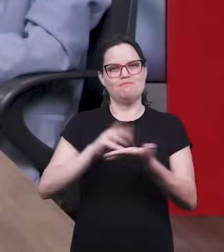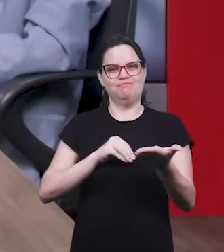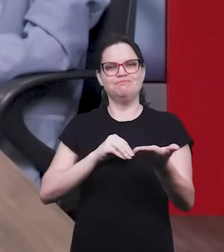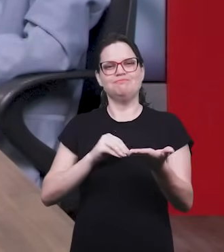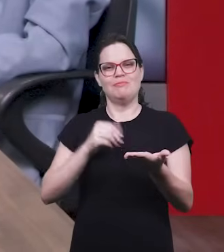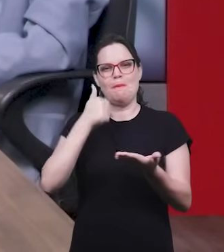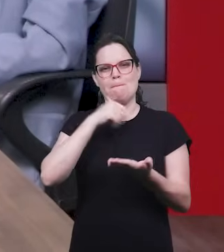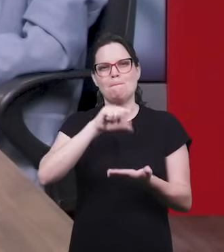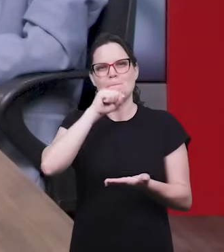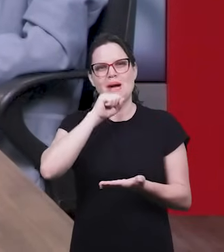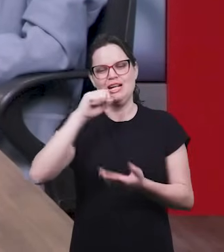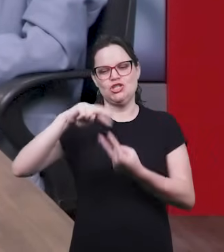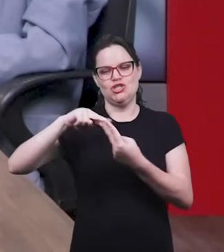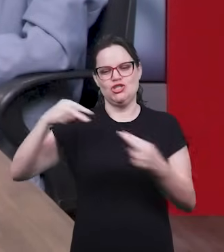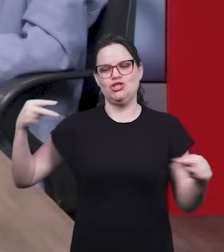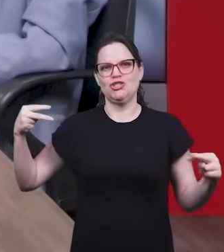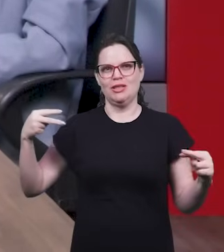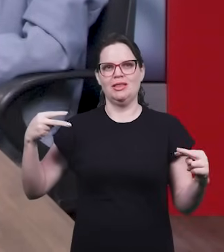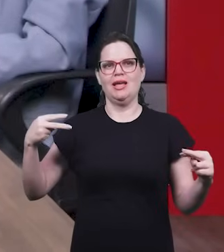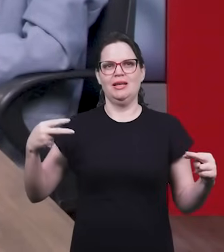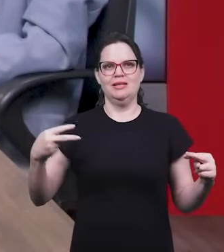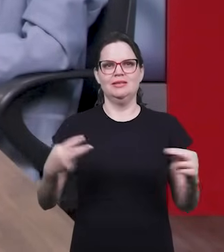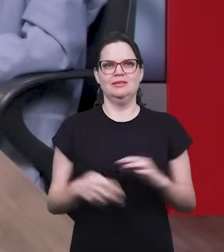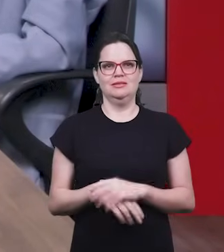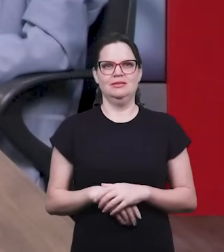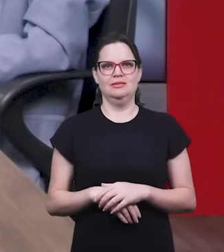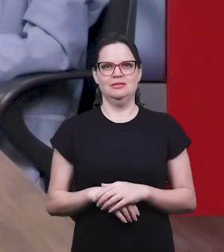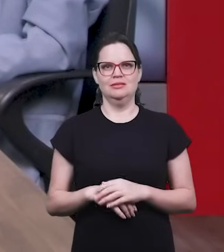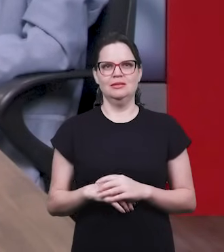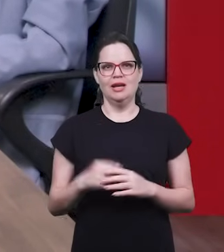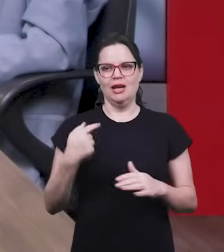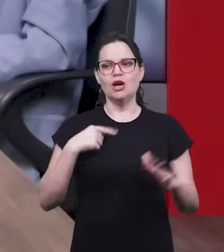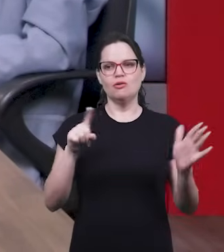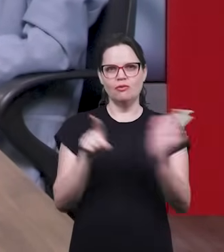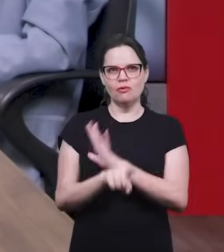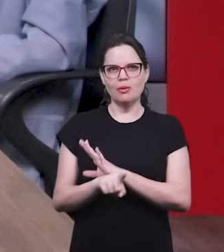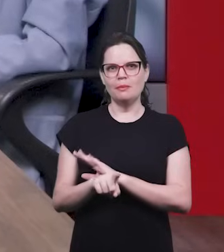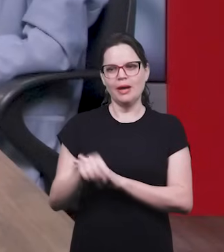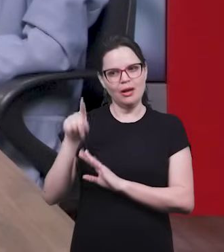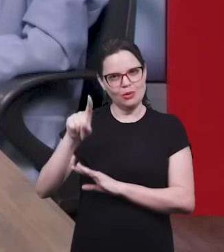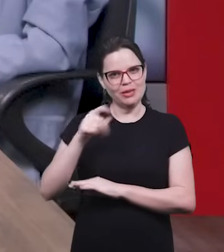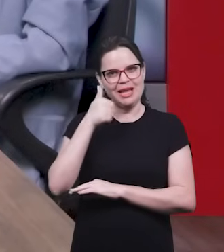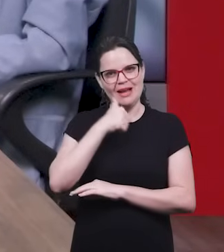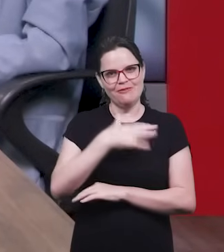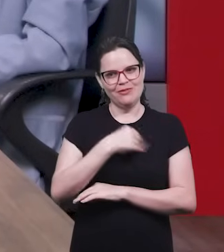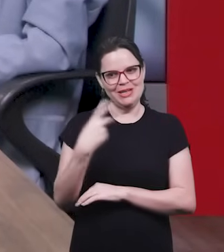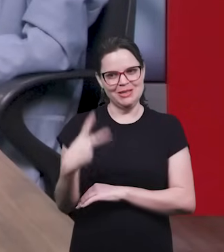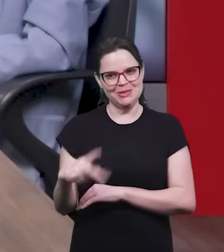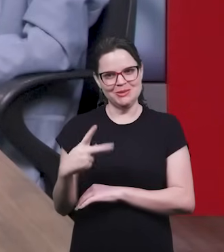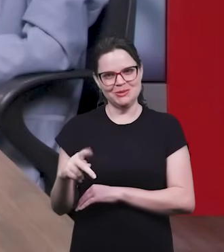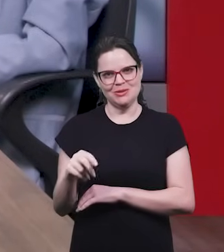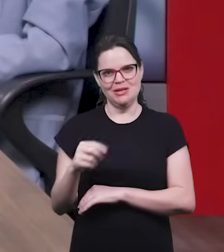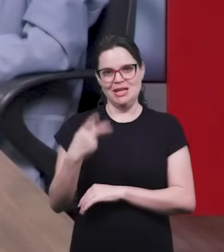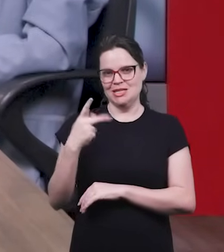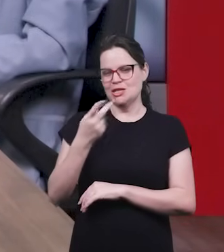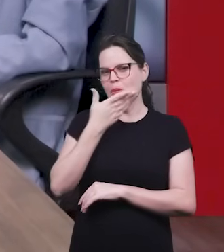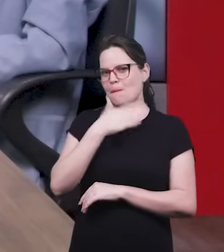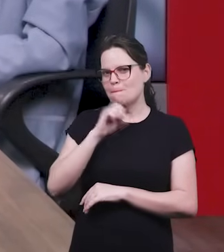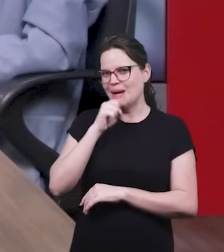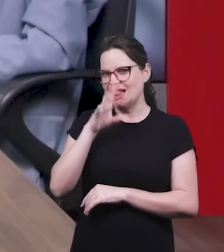genética boa e não é teimoso. A gente pode perguntar para a Churamia, né? Não, que coisa